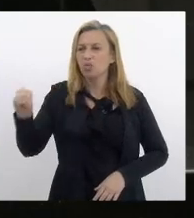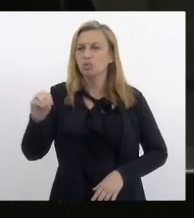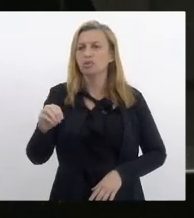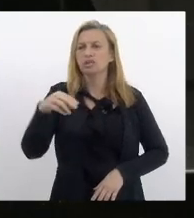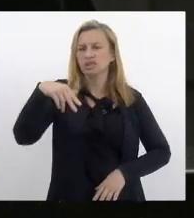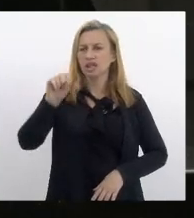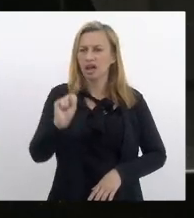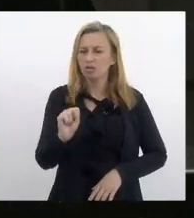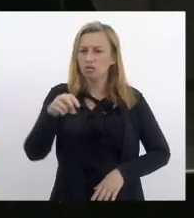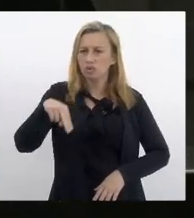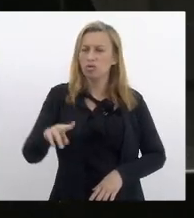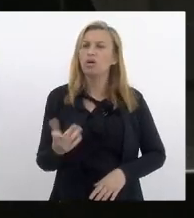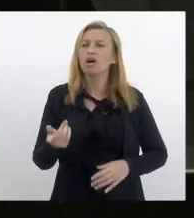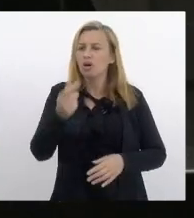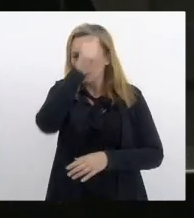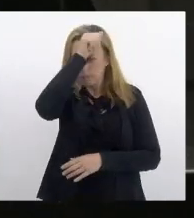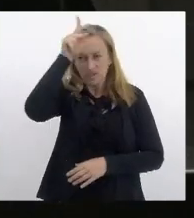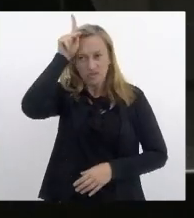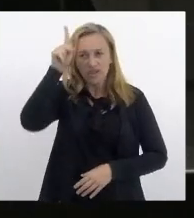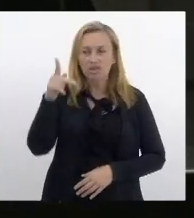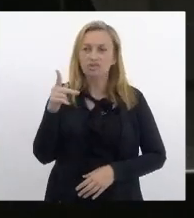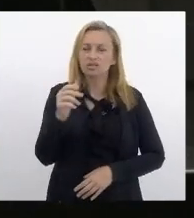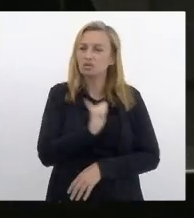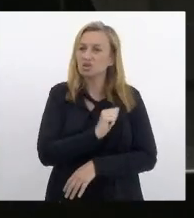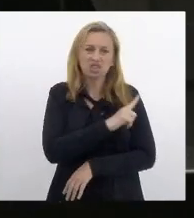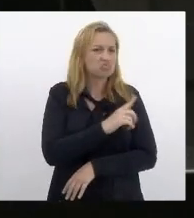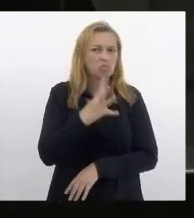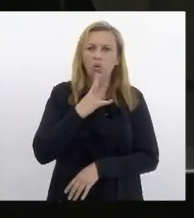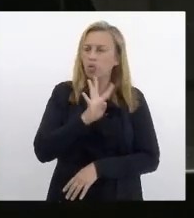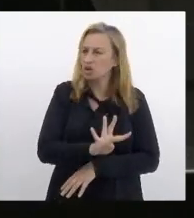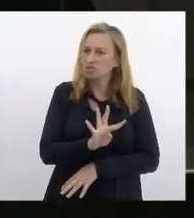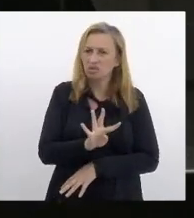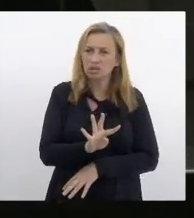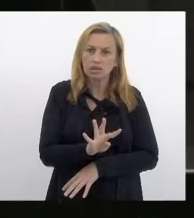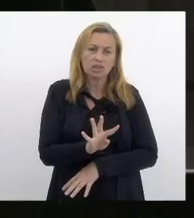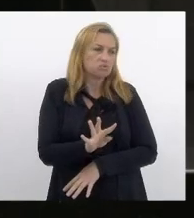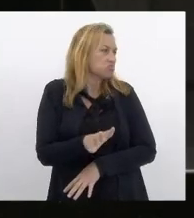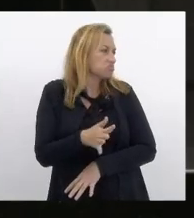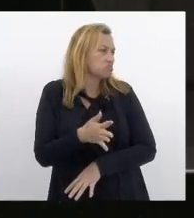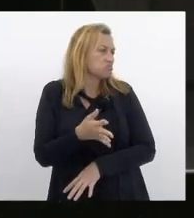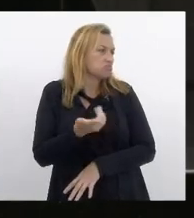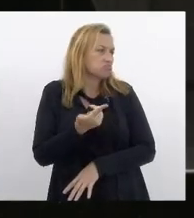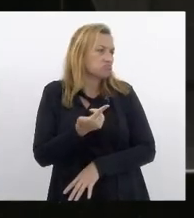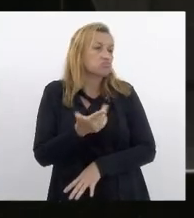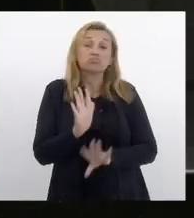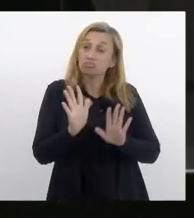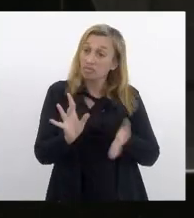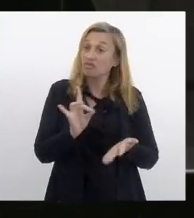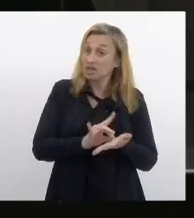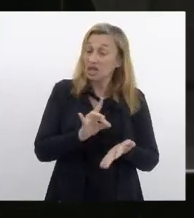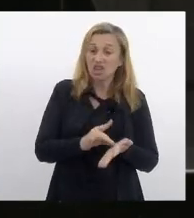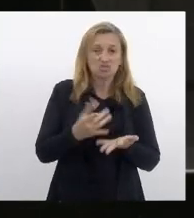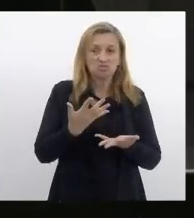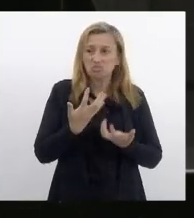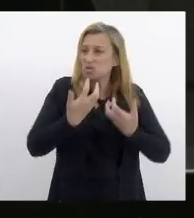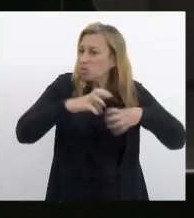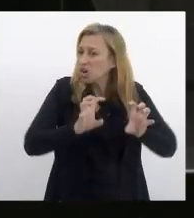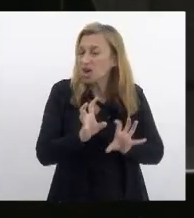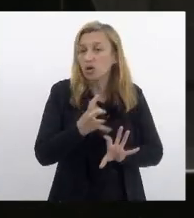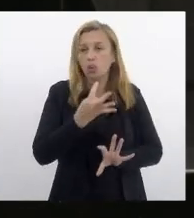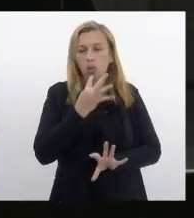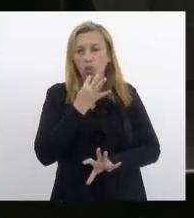Gonçalo, não conheço. Aliás, para ser franco, não tenho a menor vontade de conhecê-lo. Um homem que tem